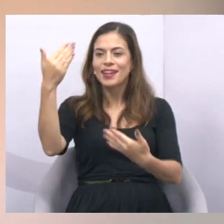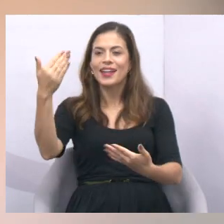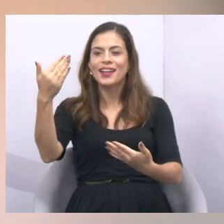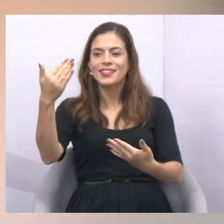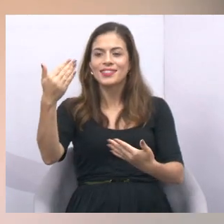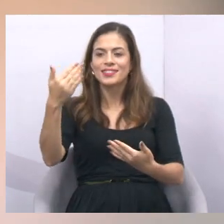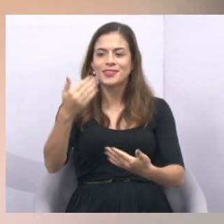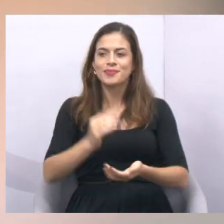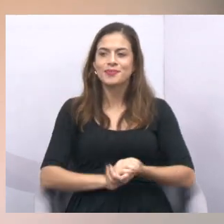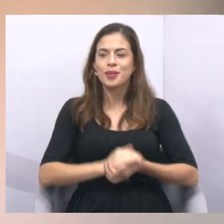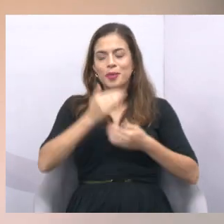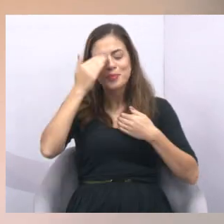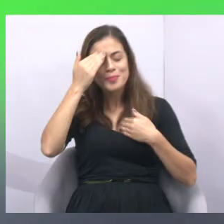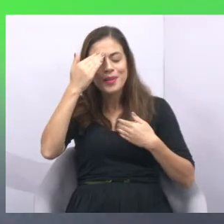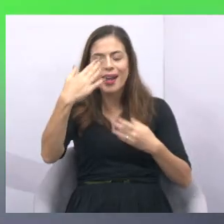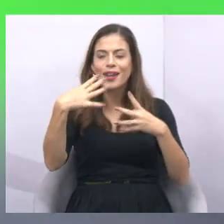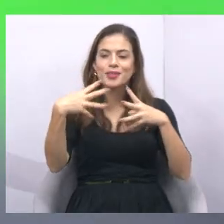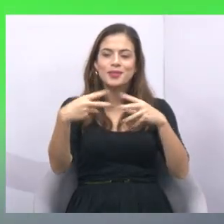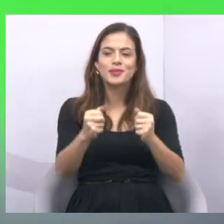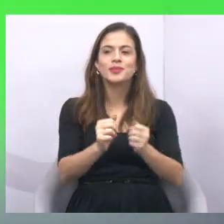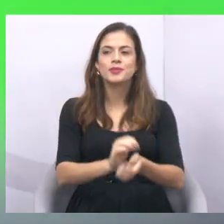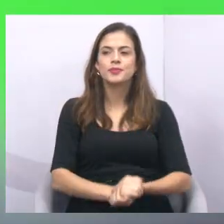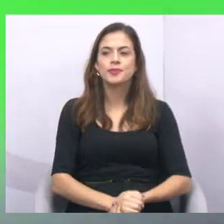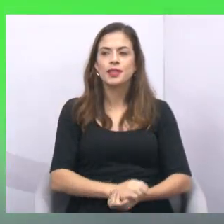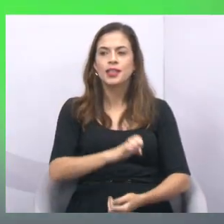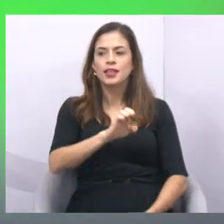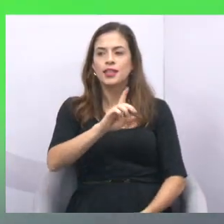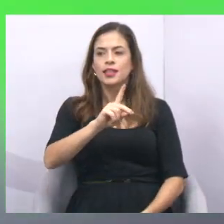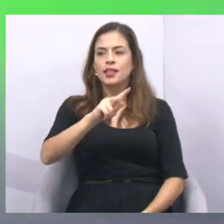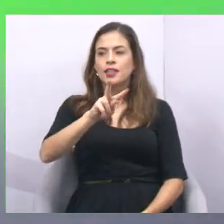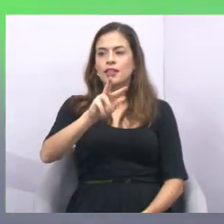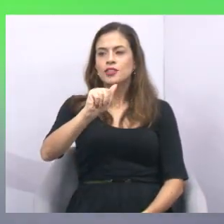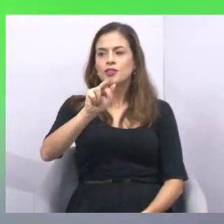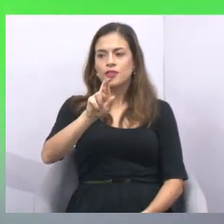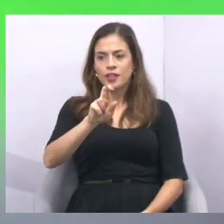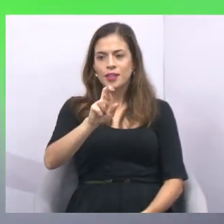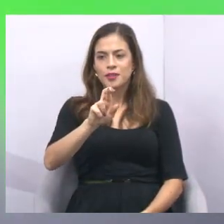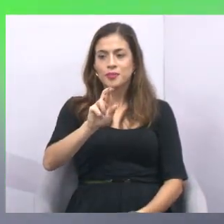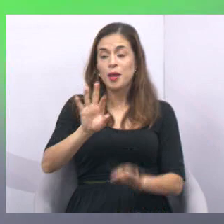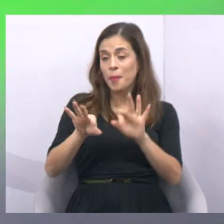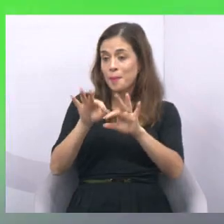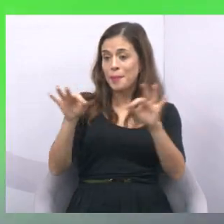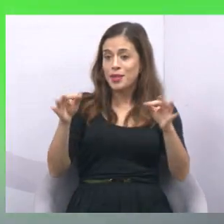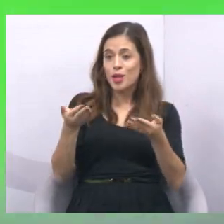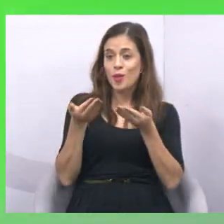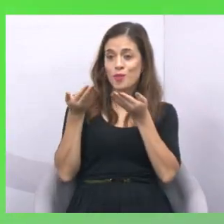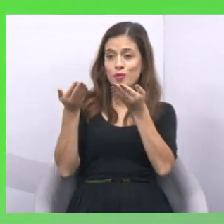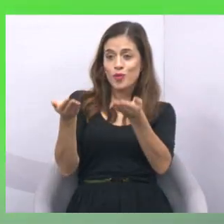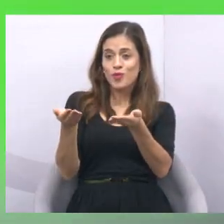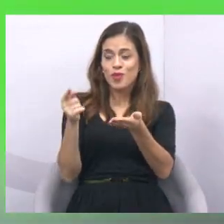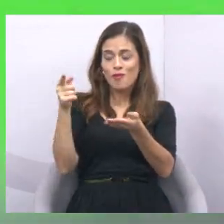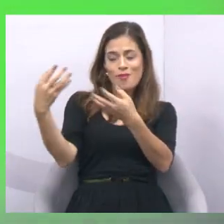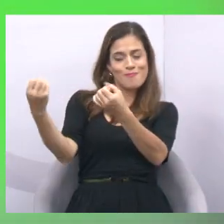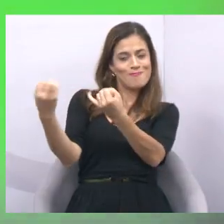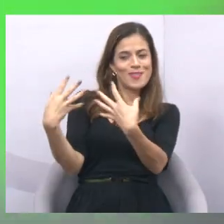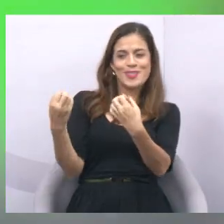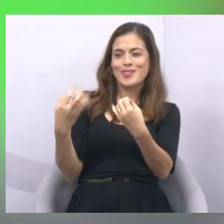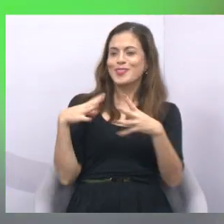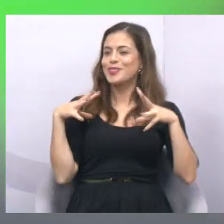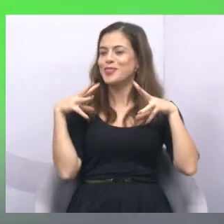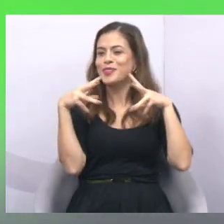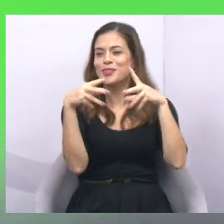de coração. Obrigado por tudo. Edivar, de presente para você, tá bom? Como você me ensinou